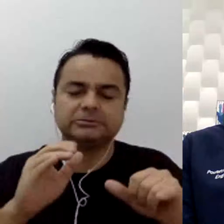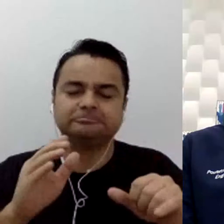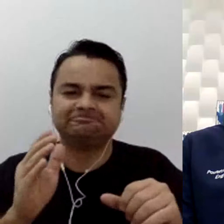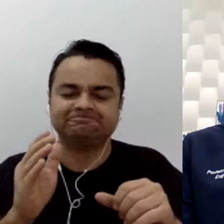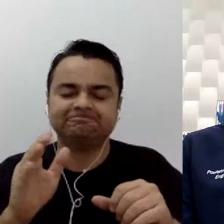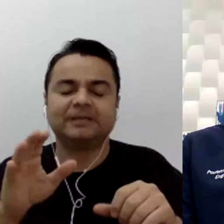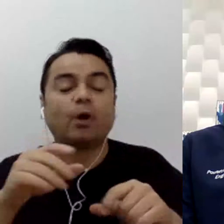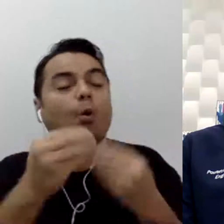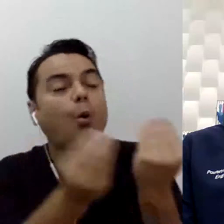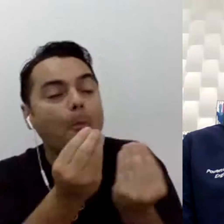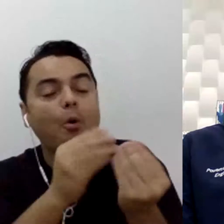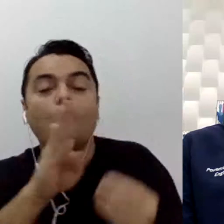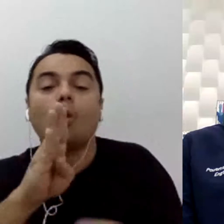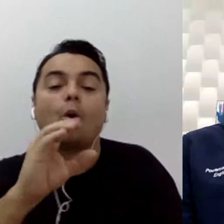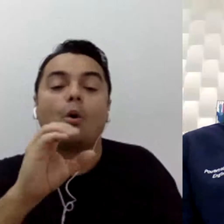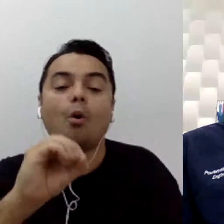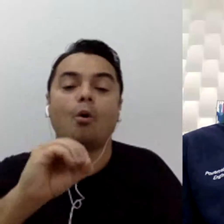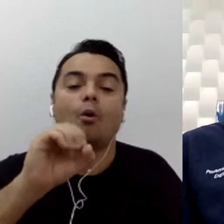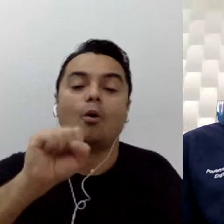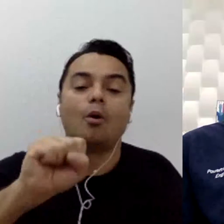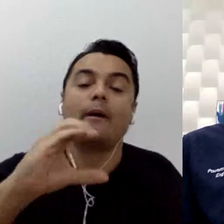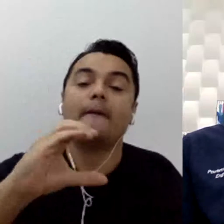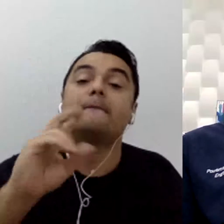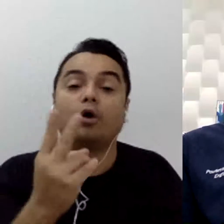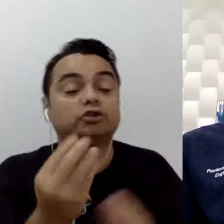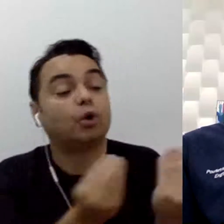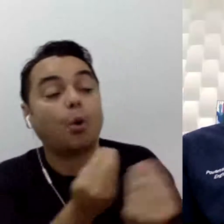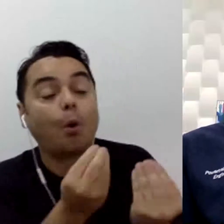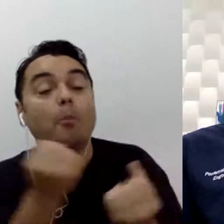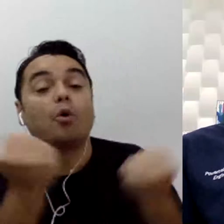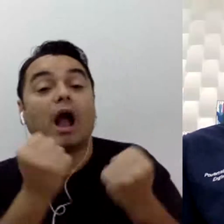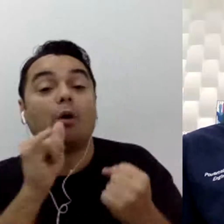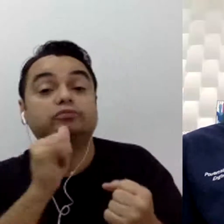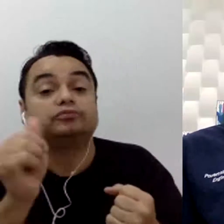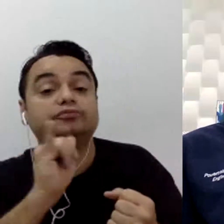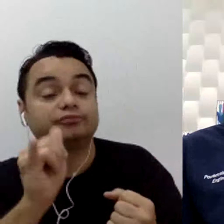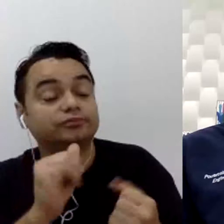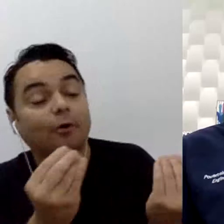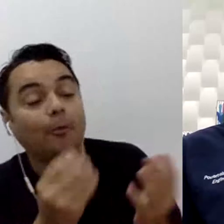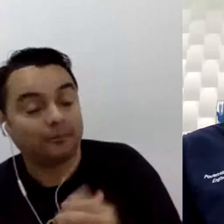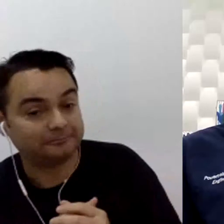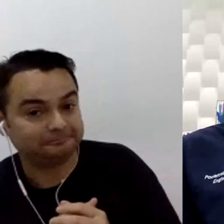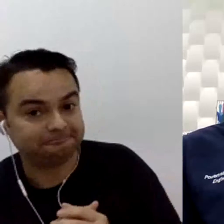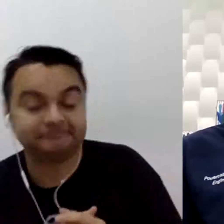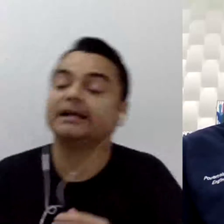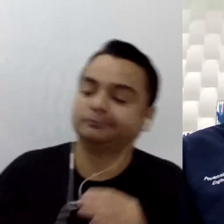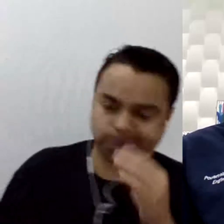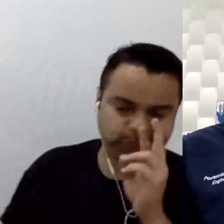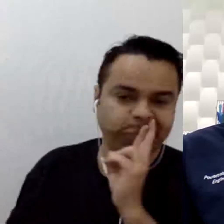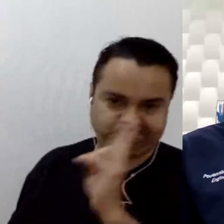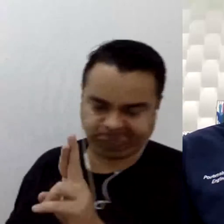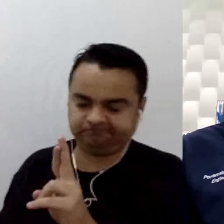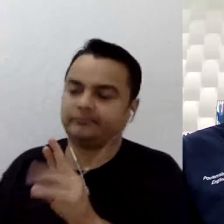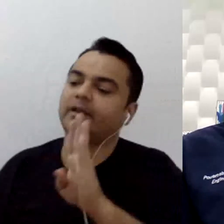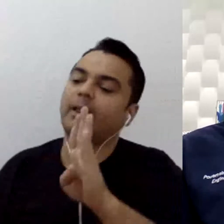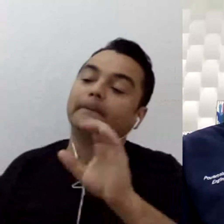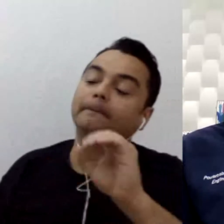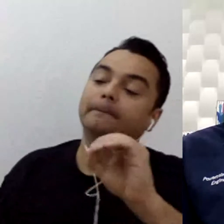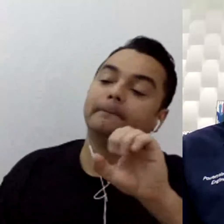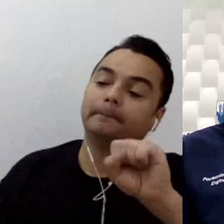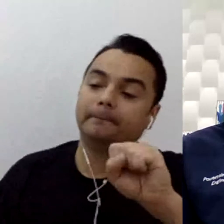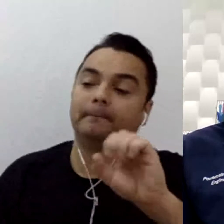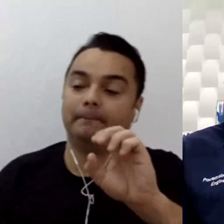tipo de veículo. A Bosch é um dos atores desse ecossistema extremamente